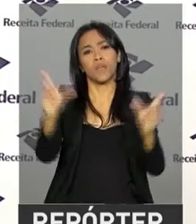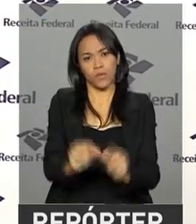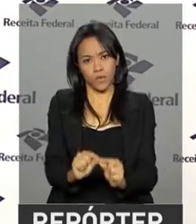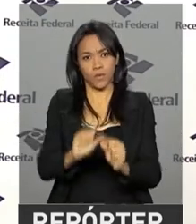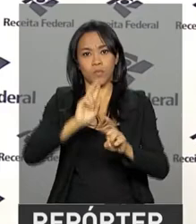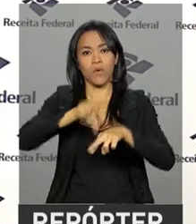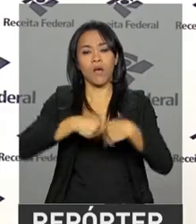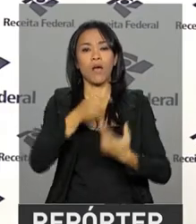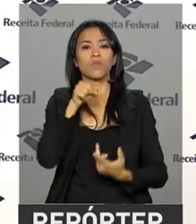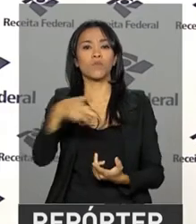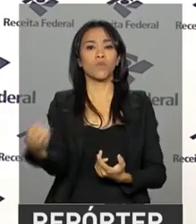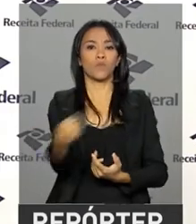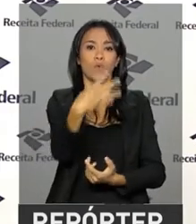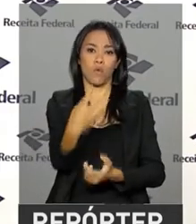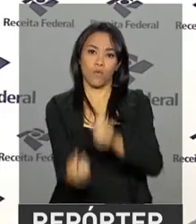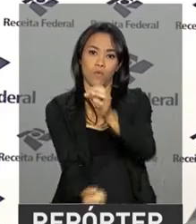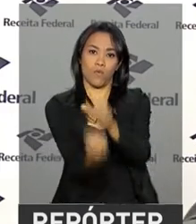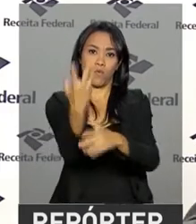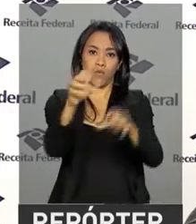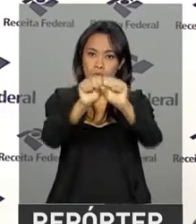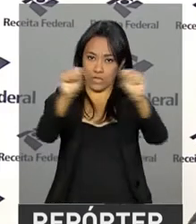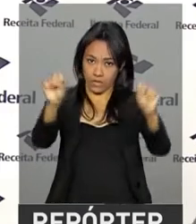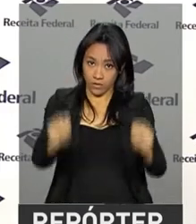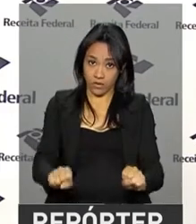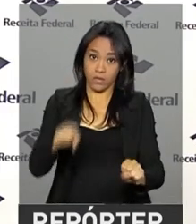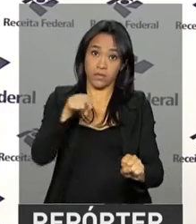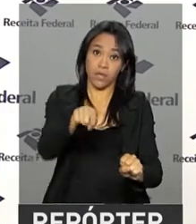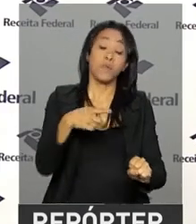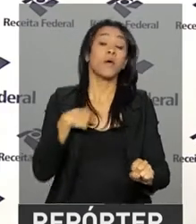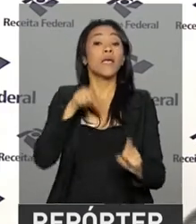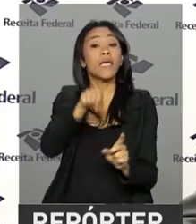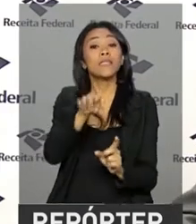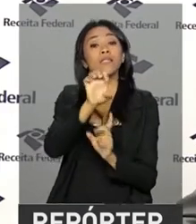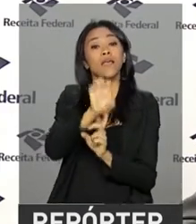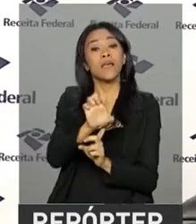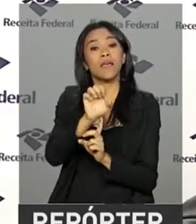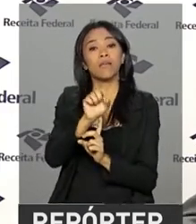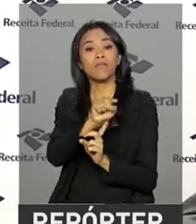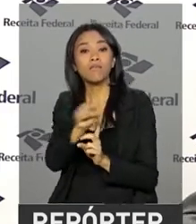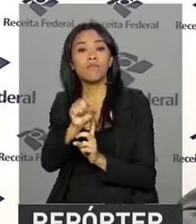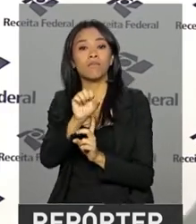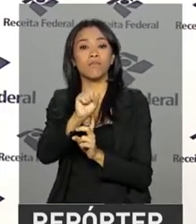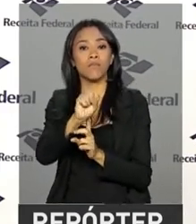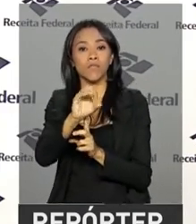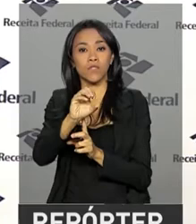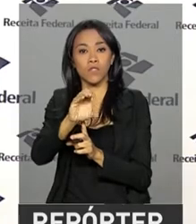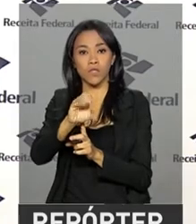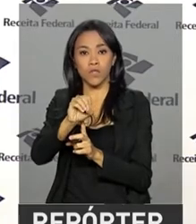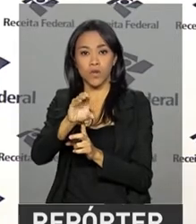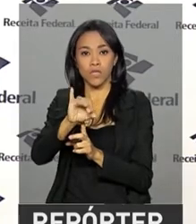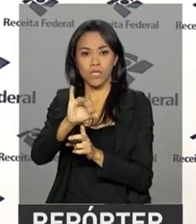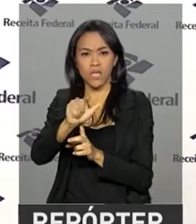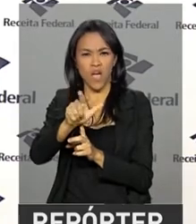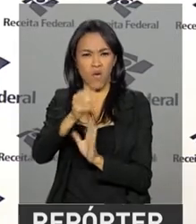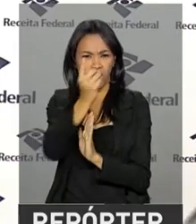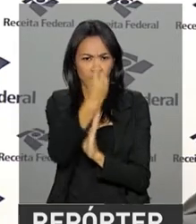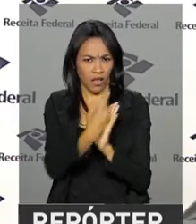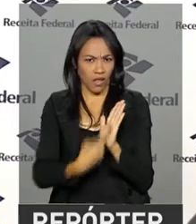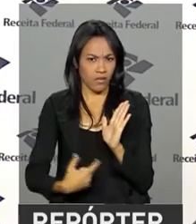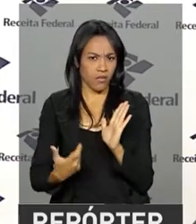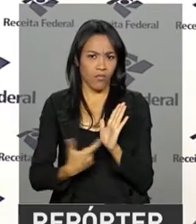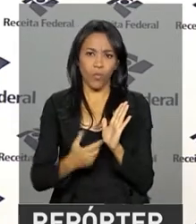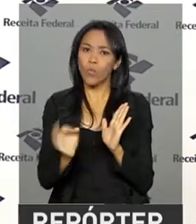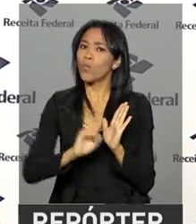se não se é uma deformação mil ea vontade e interesse social é muito interessante porque não é uma declaração que é uma